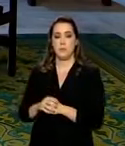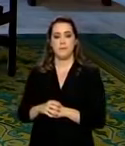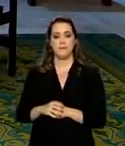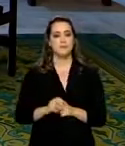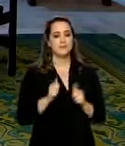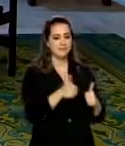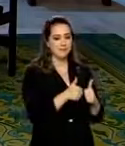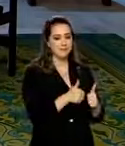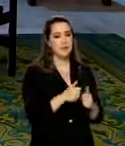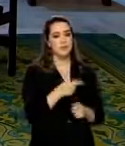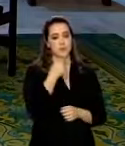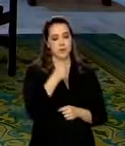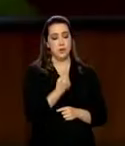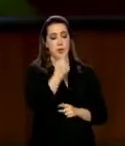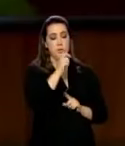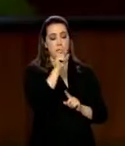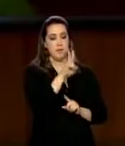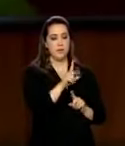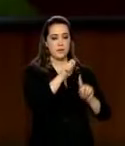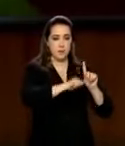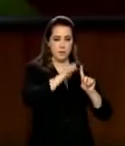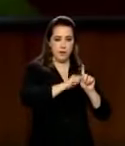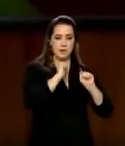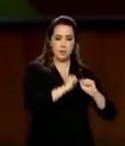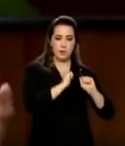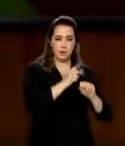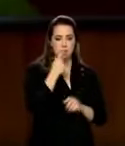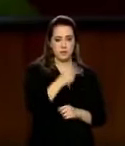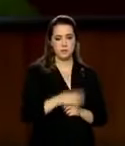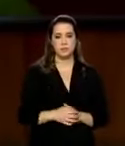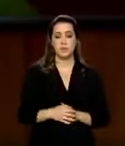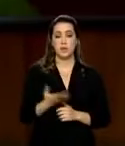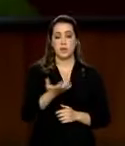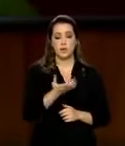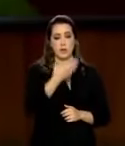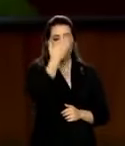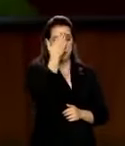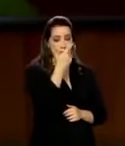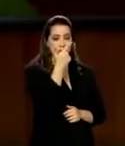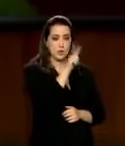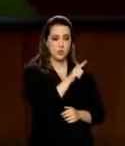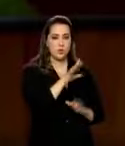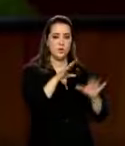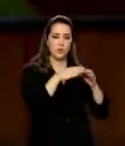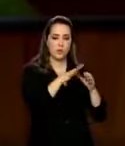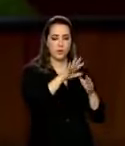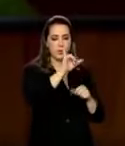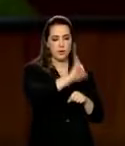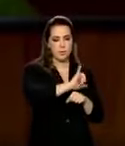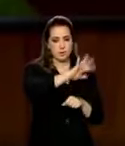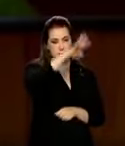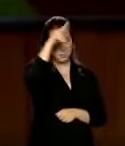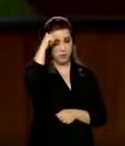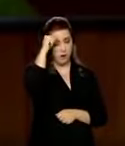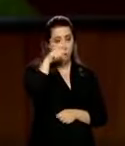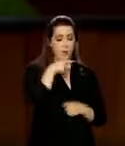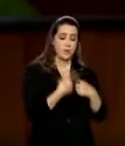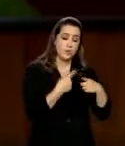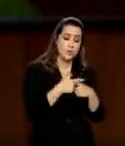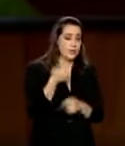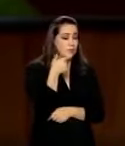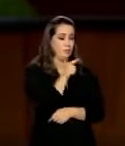Vamos falar uma vez por mês, pode deixar. Eu quero agradecer mais uma coisa, né, já que você falou de Amazonas, né, agradecer ao povo de Manaus, que eu não pude comparecer aos